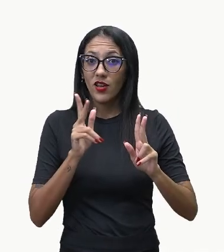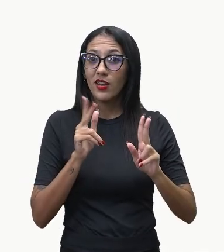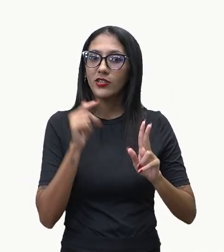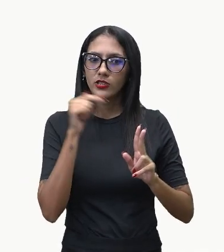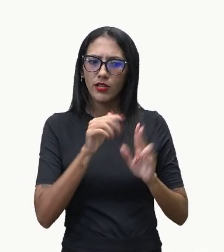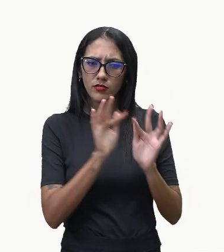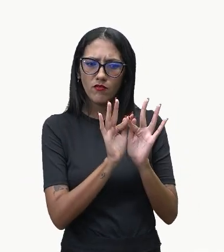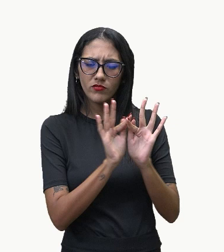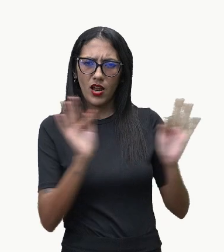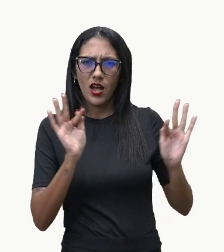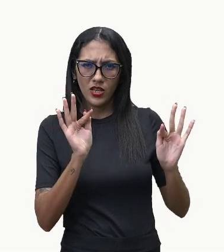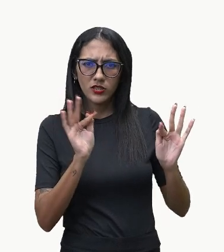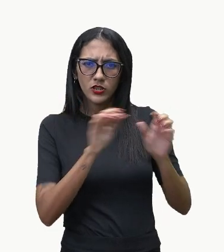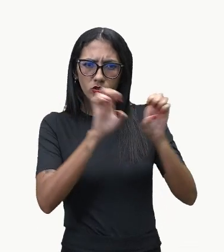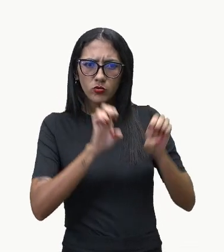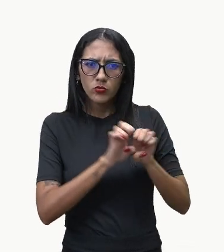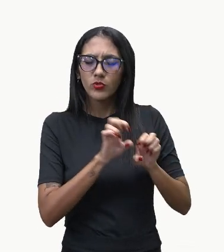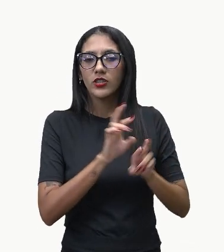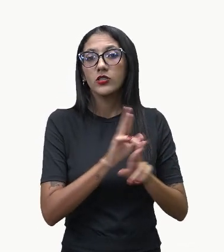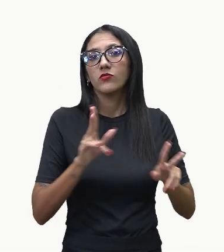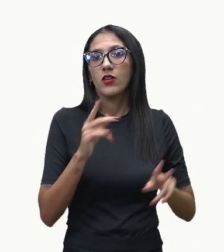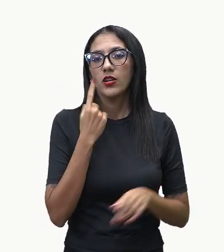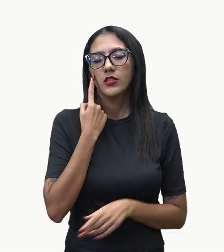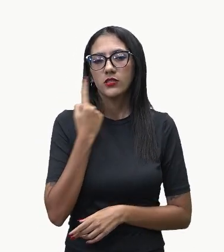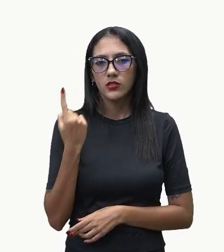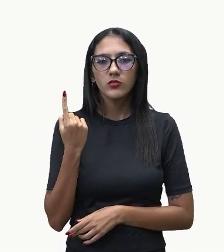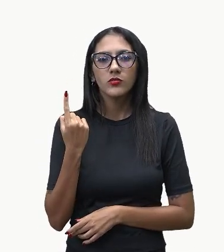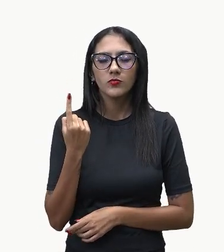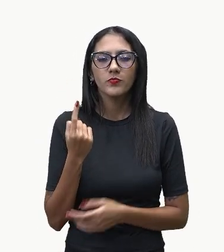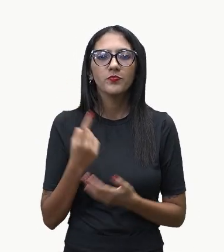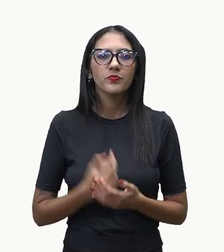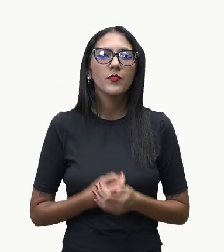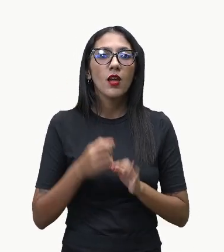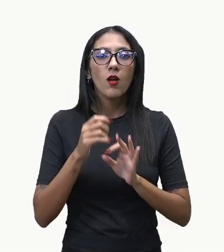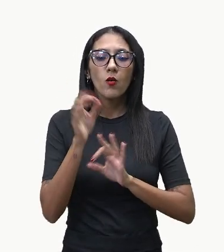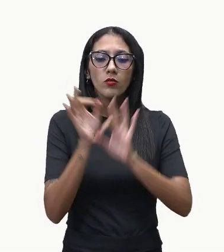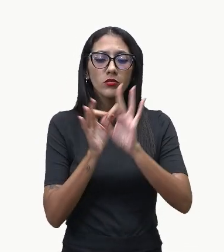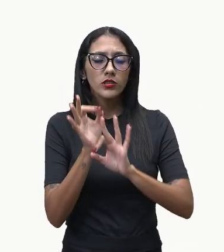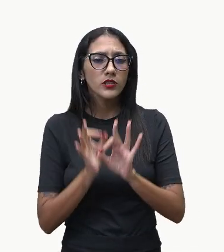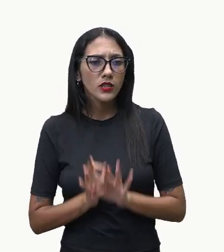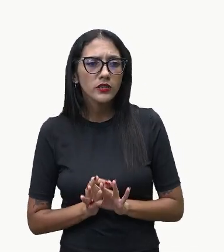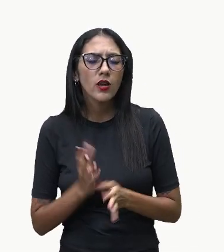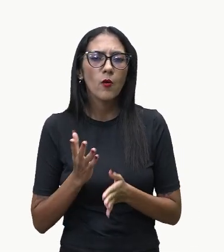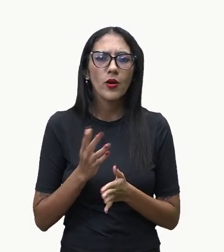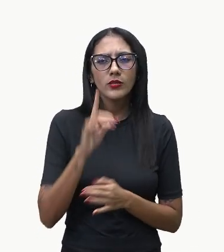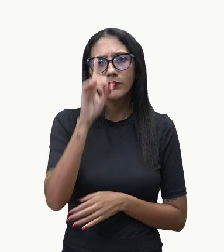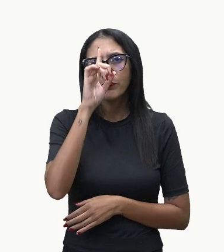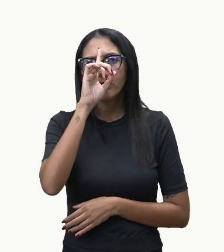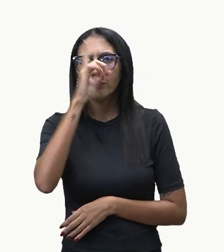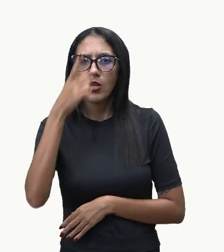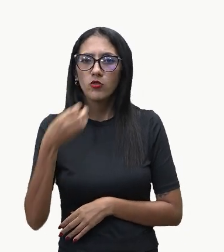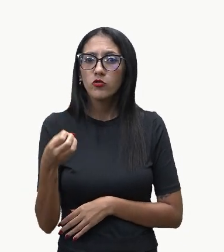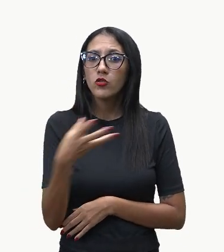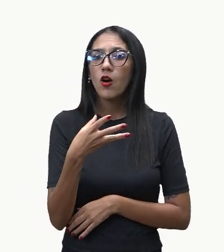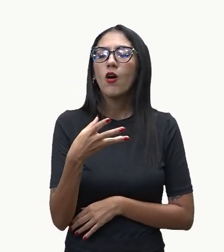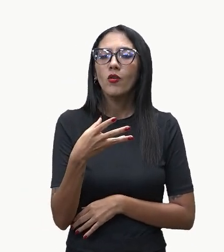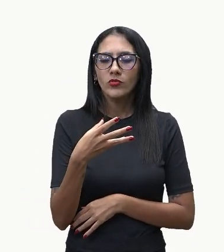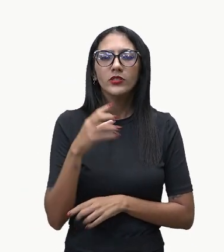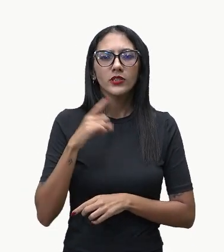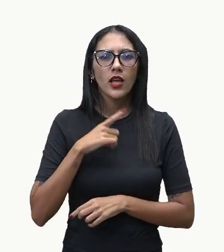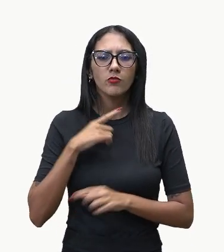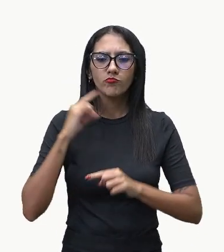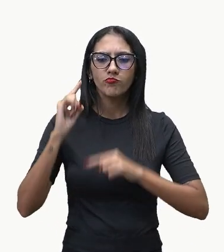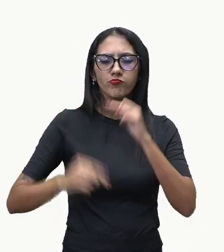estruturas regulares, então a gente vai observar que são construções que vão, de alguma forma, transgredir esse